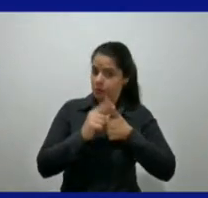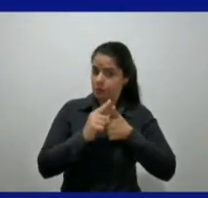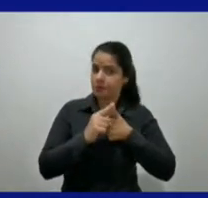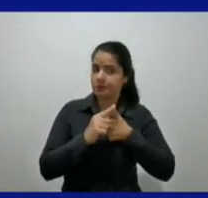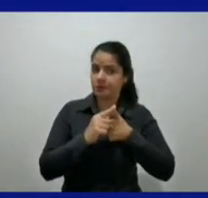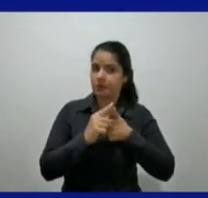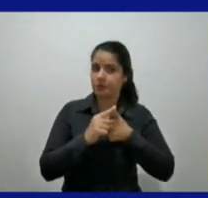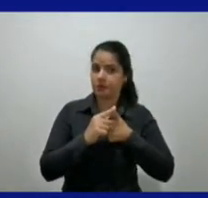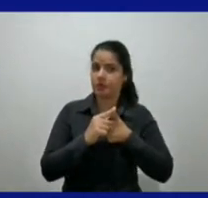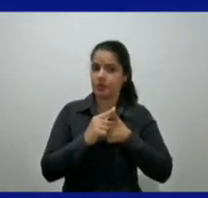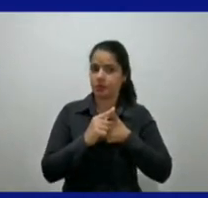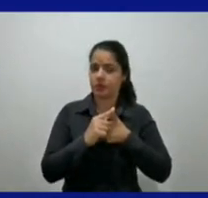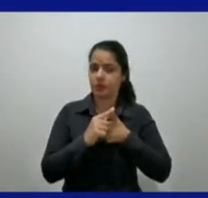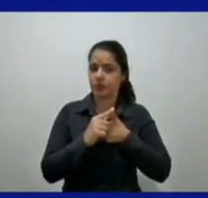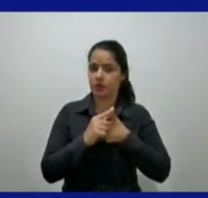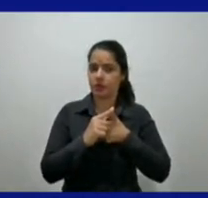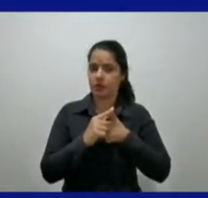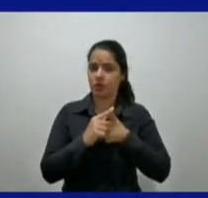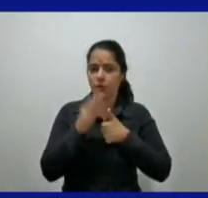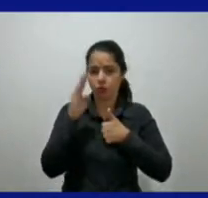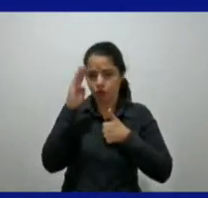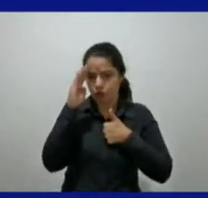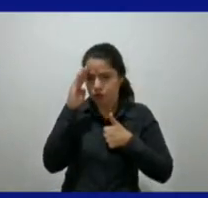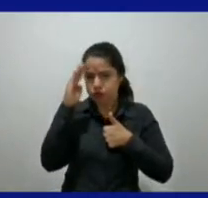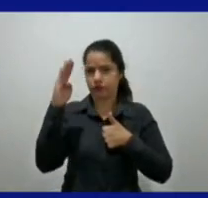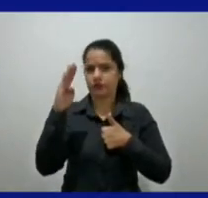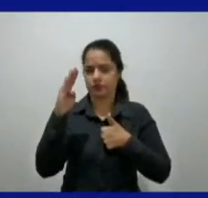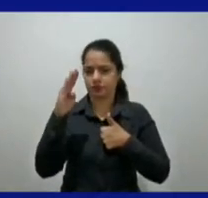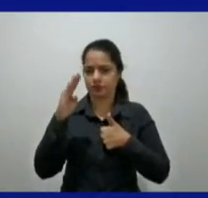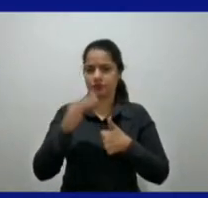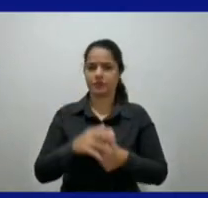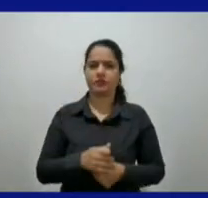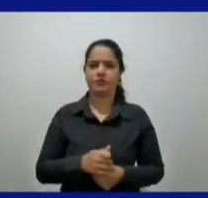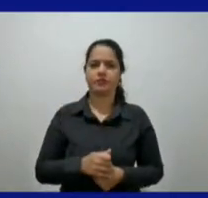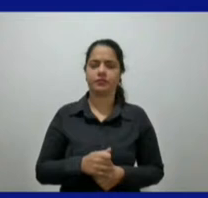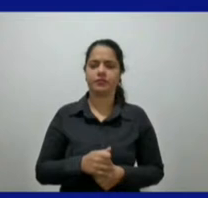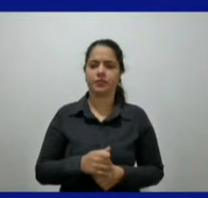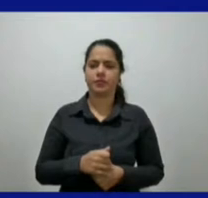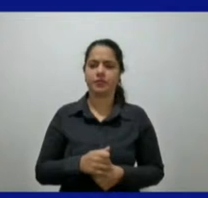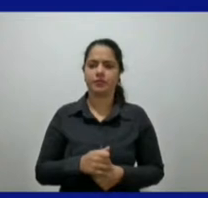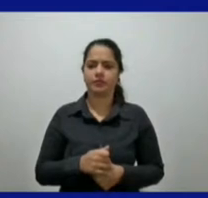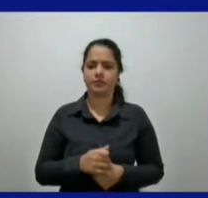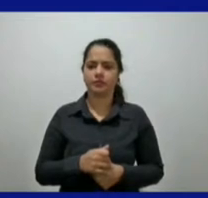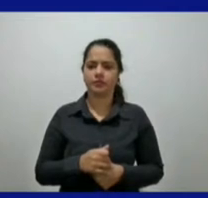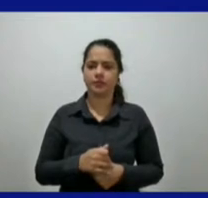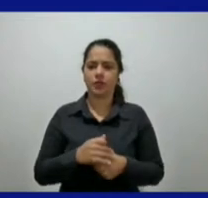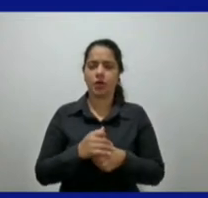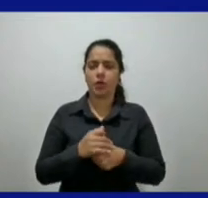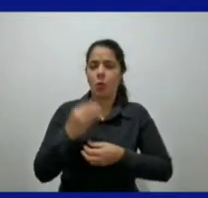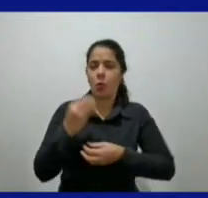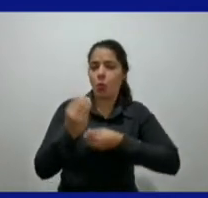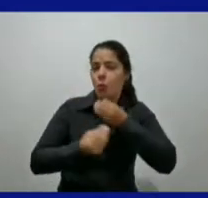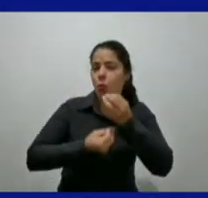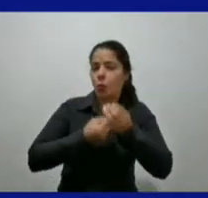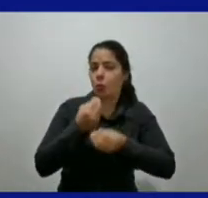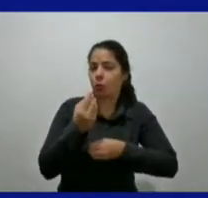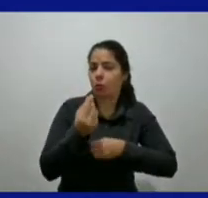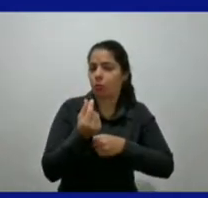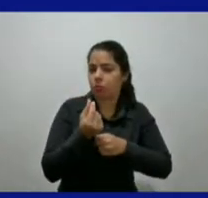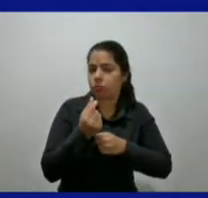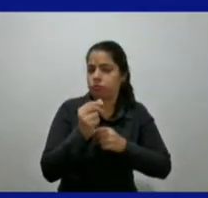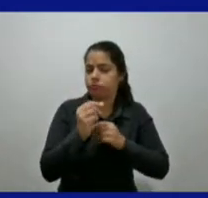óbvio, é que as condições para que os investimentos tenham retorno maximizado, ou seja, para que eles